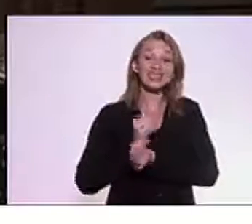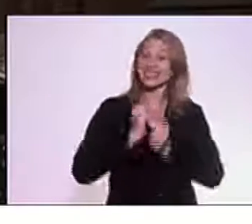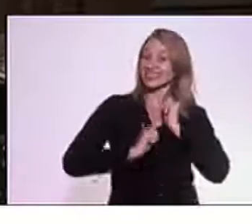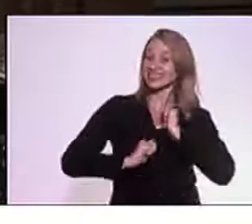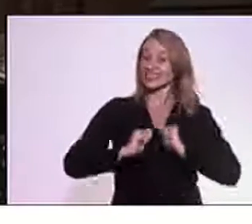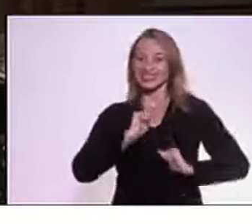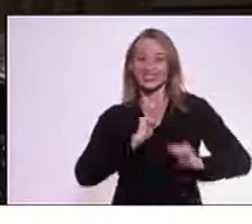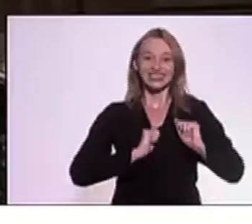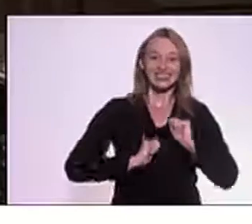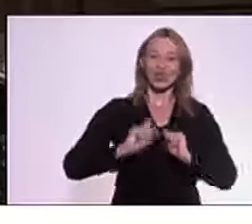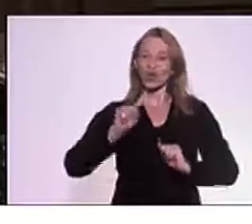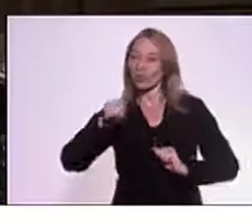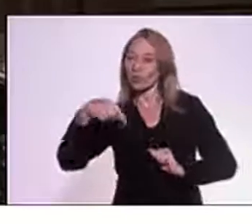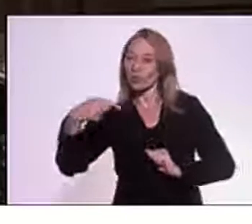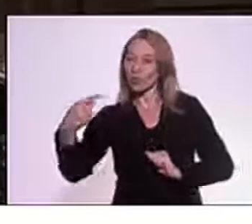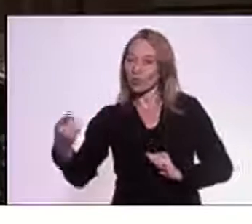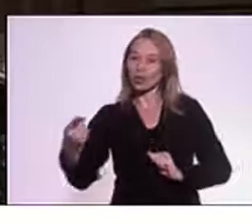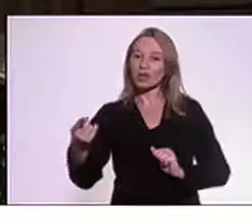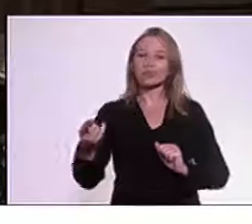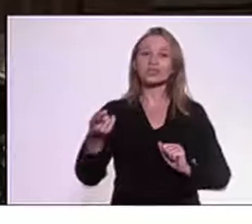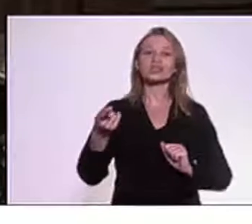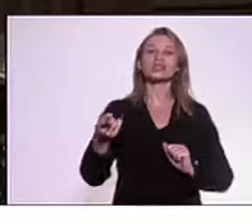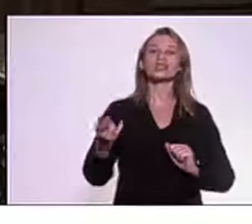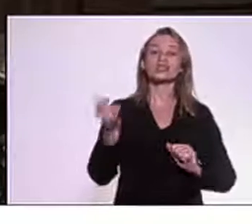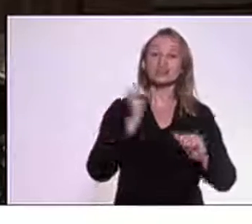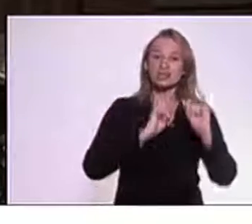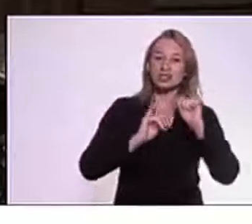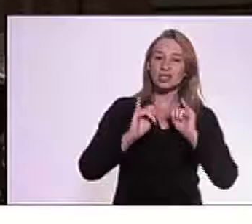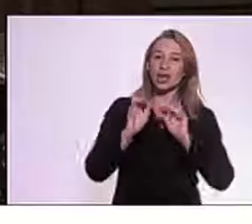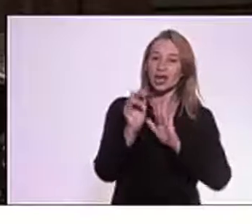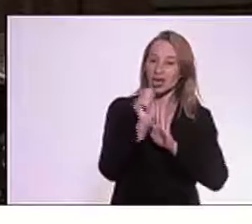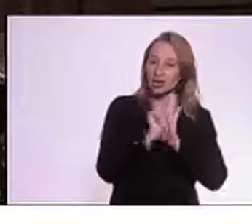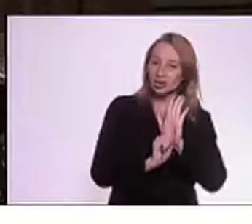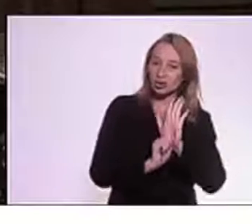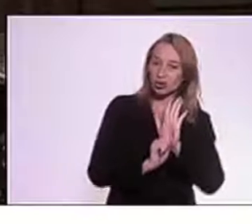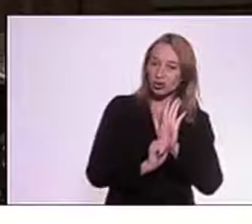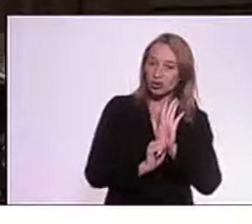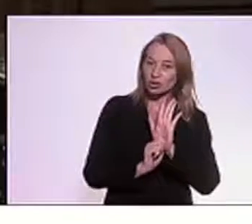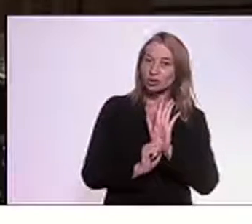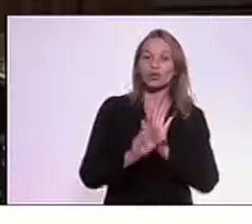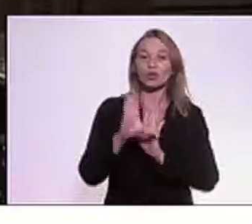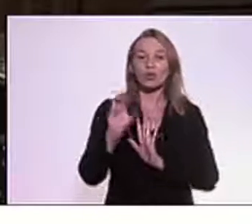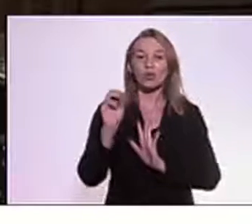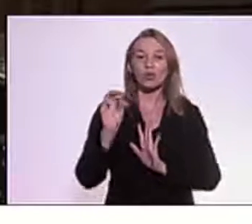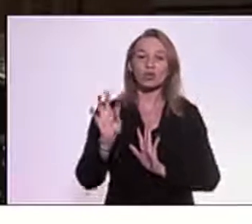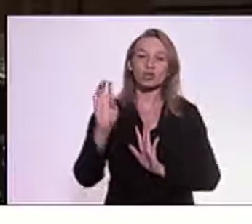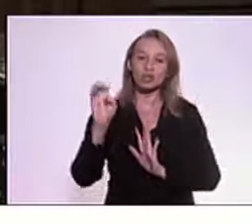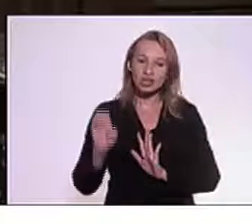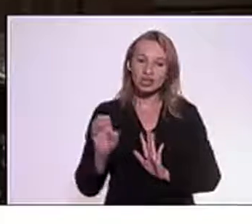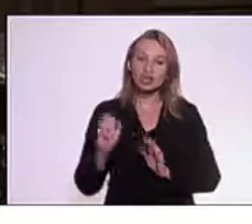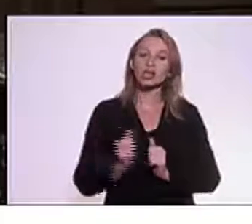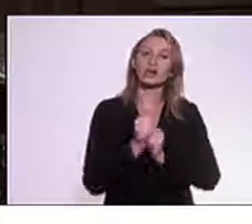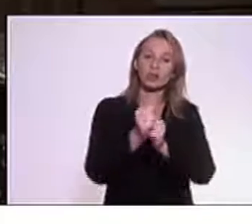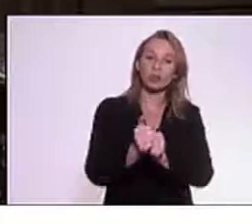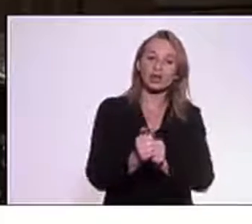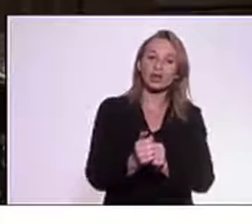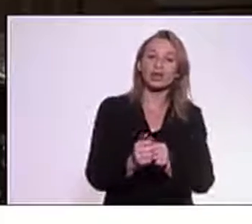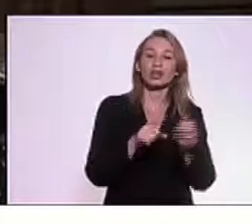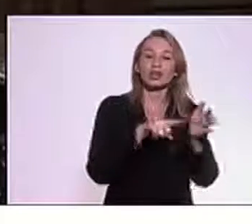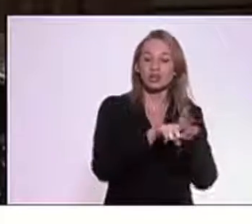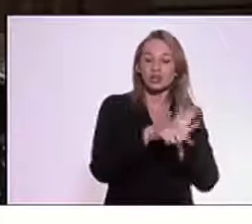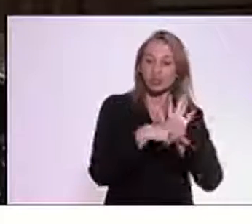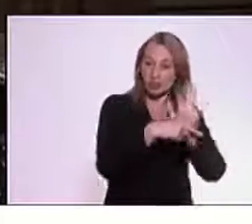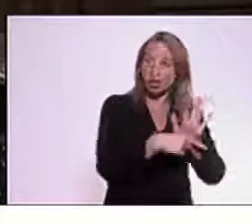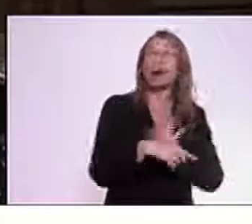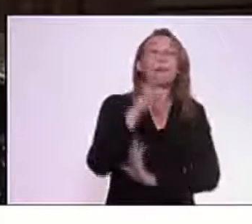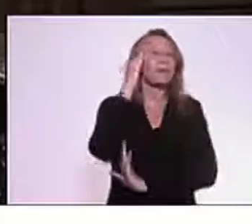ansiosamente o próximo relatório de monitoramento do comitê que acompanha o regime de recuperação fiscal,